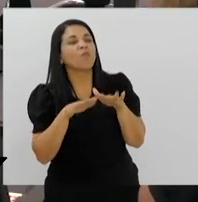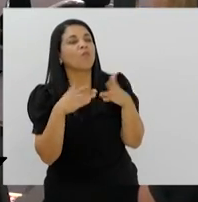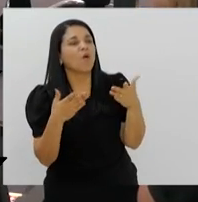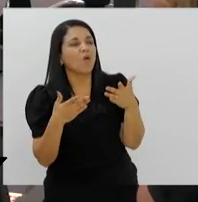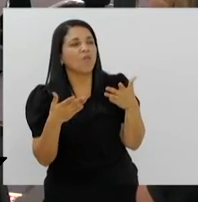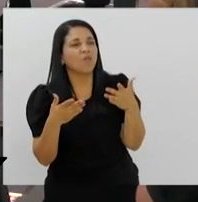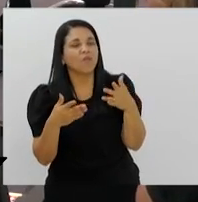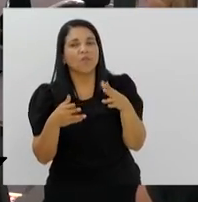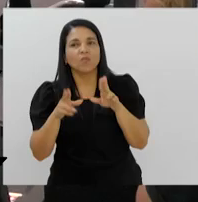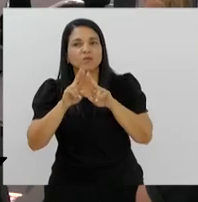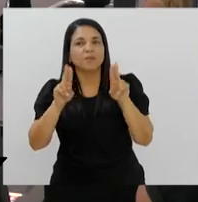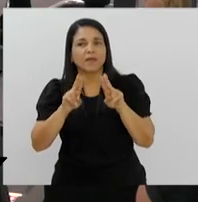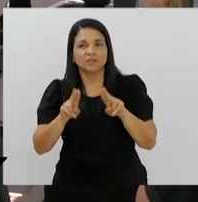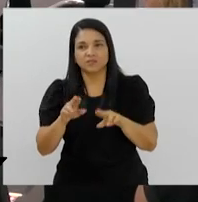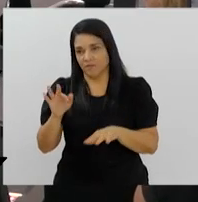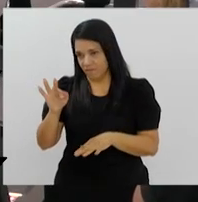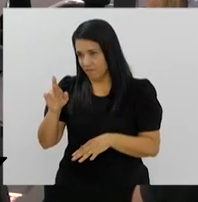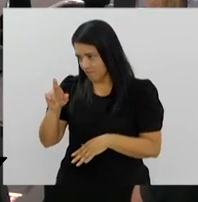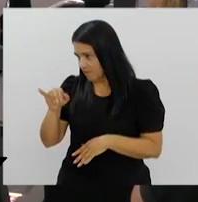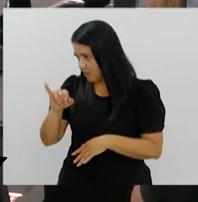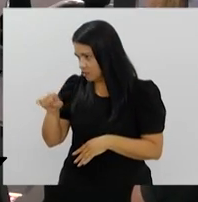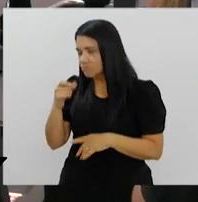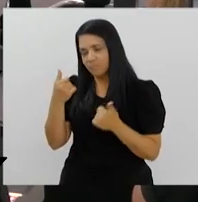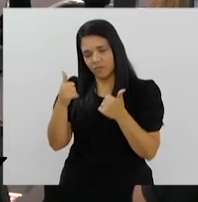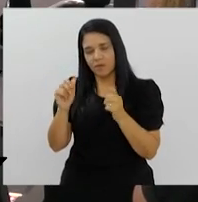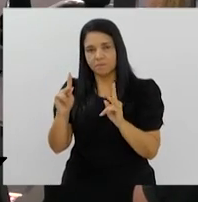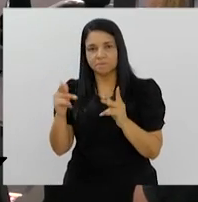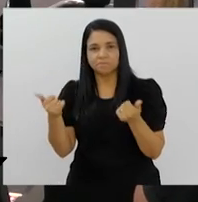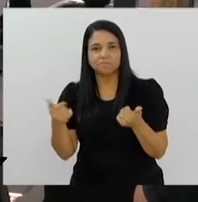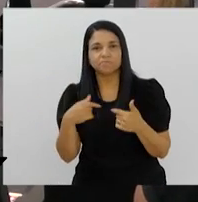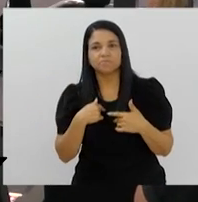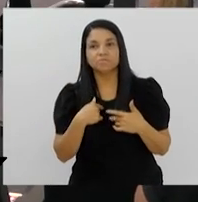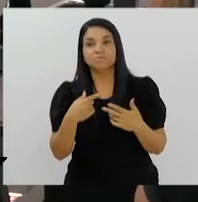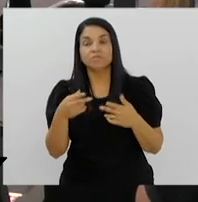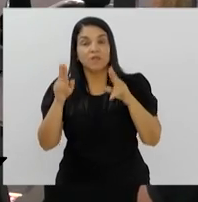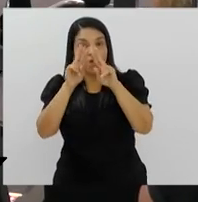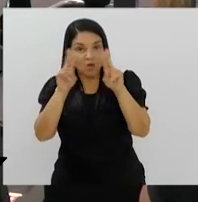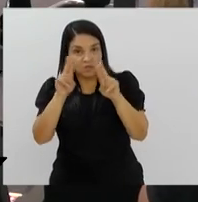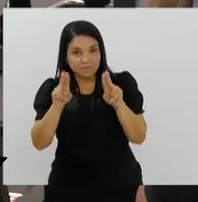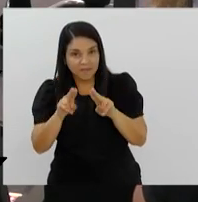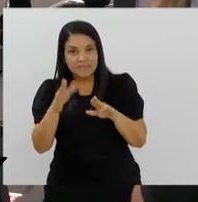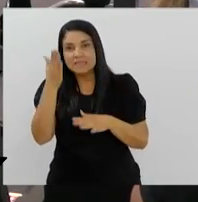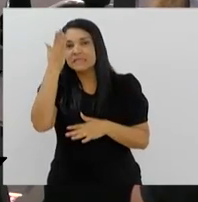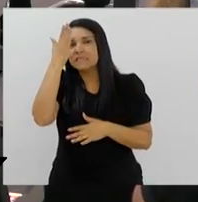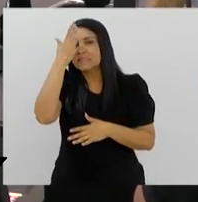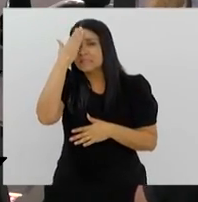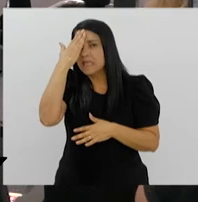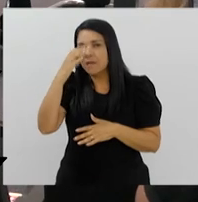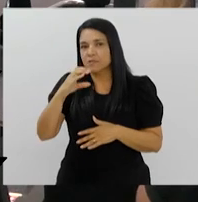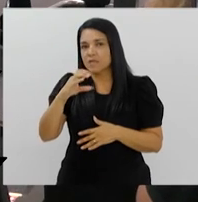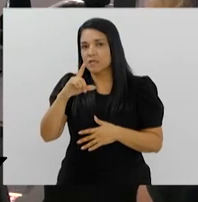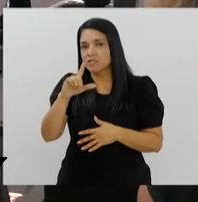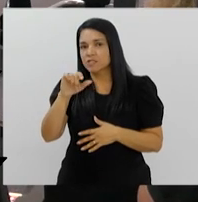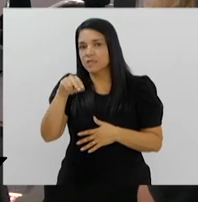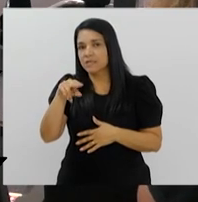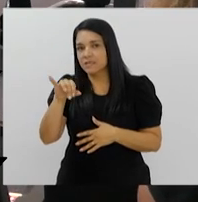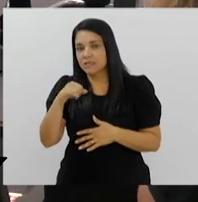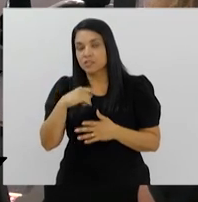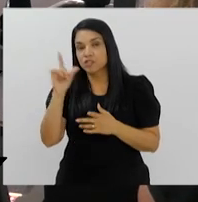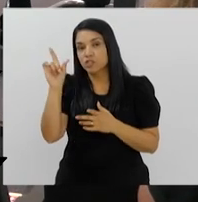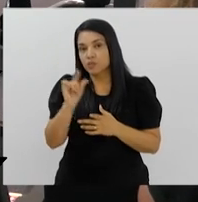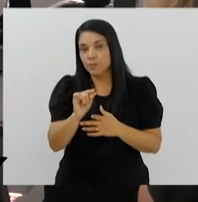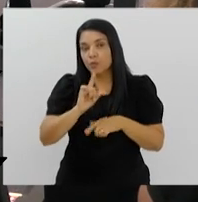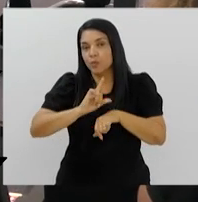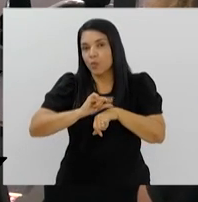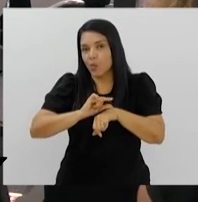ferge a sua é a ferge não é tá tá a Unimed por exemplo tá sabendo que as clínicas estão reduzindo o tempo